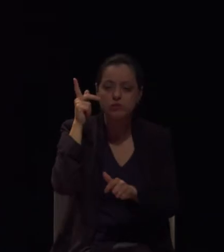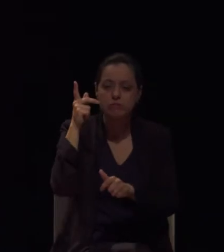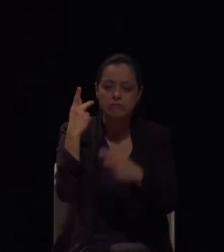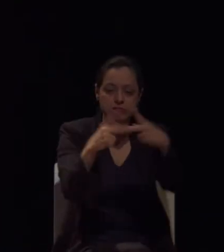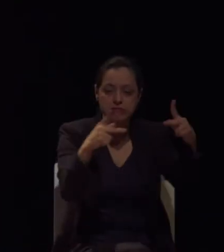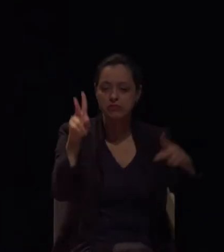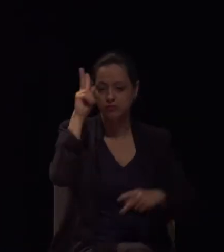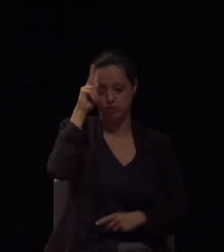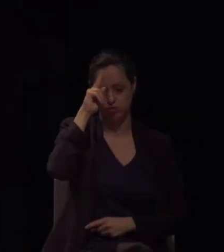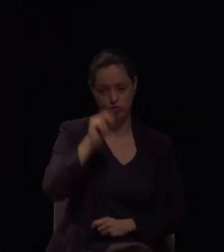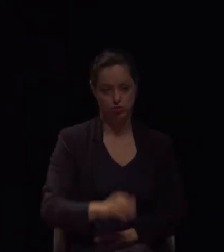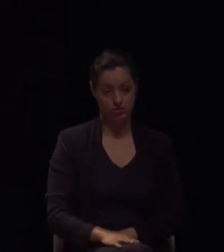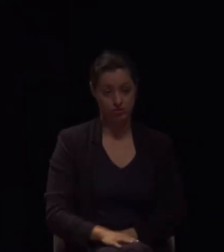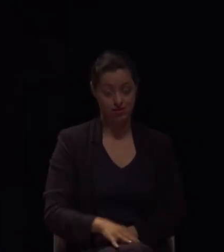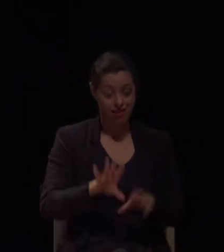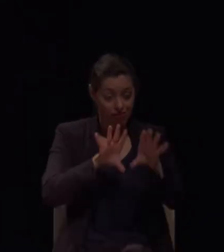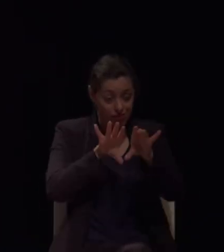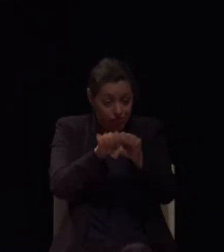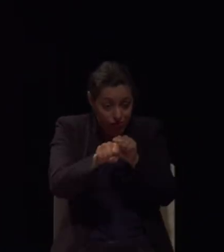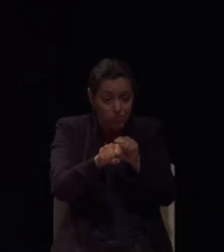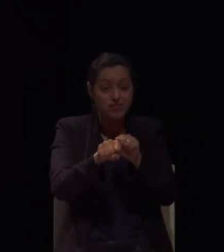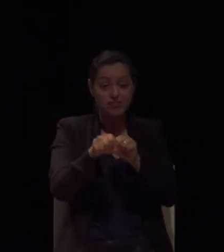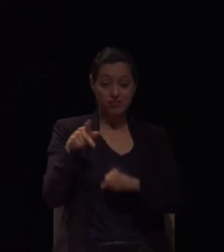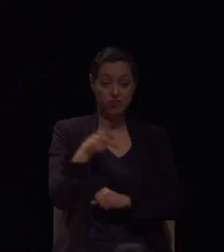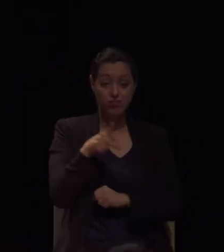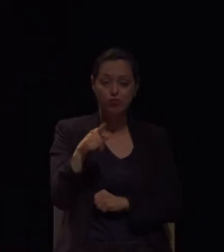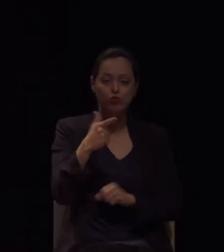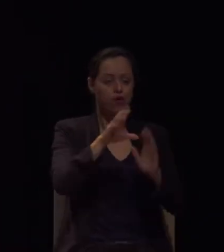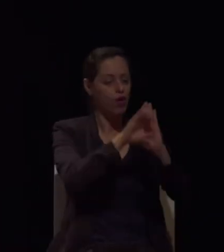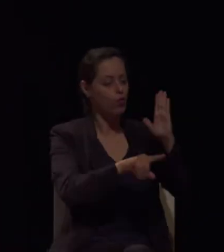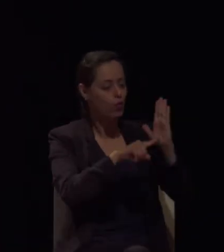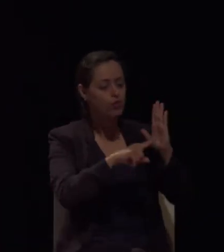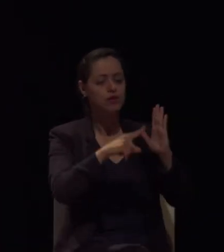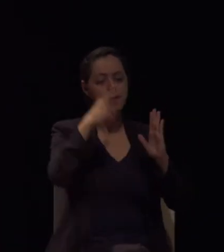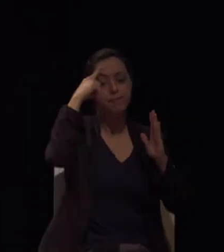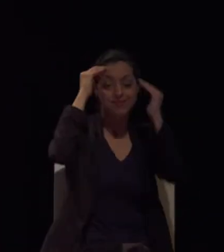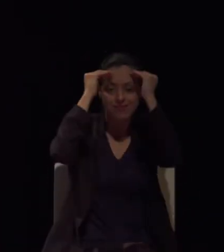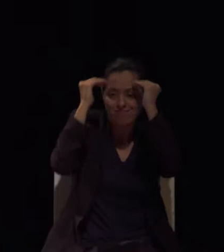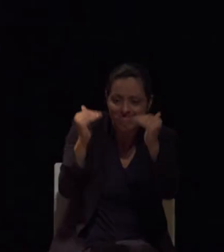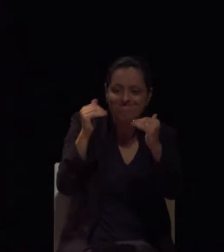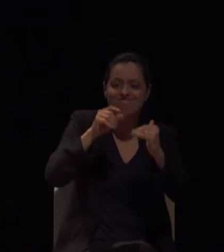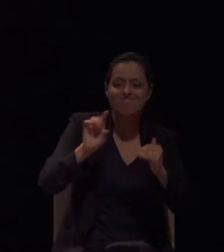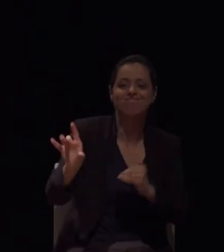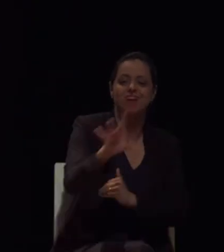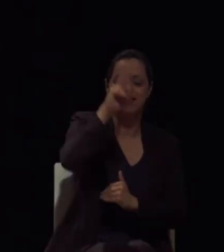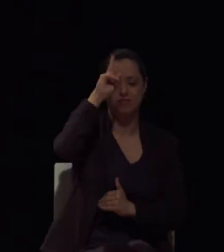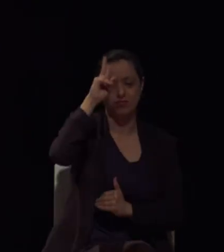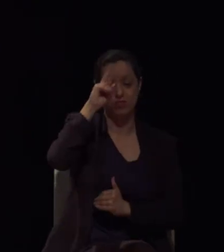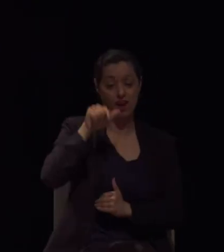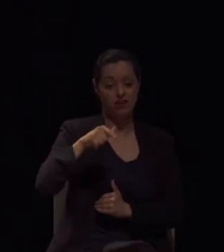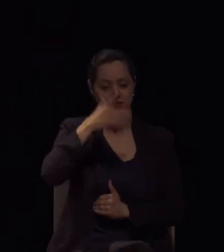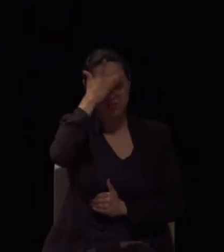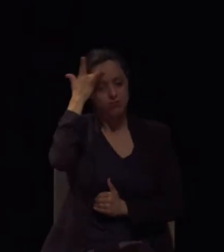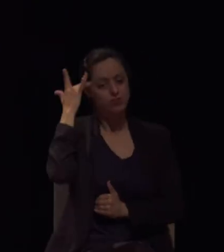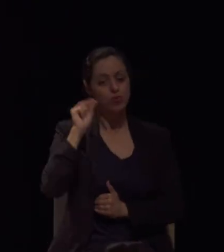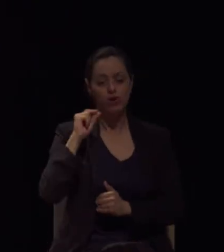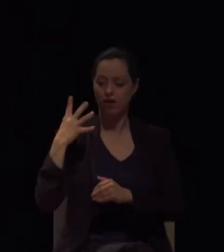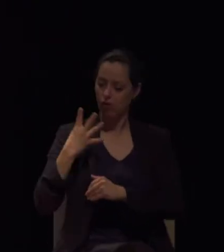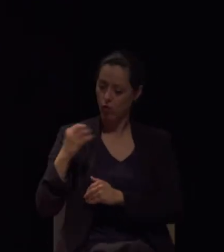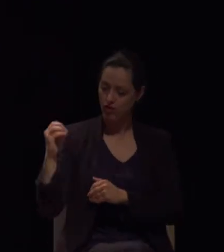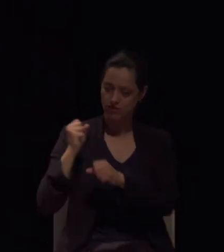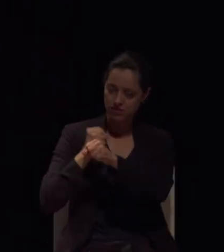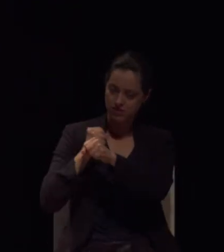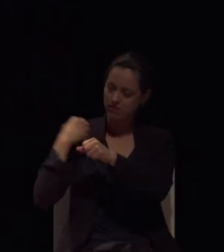nos nossos currículos é isso que estão roubando de nós há mais de 400